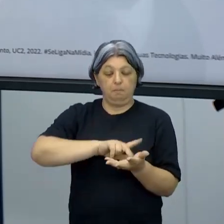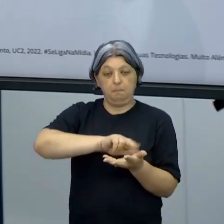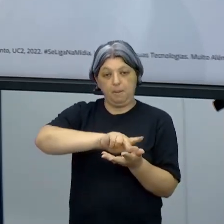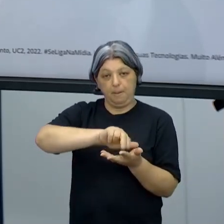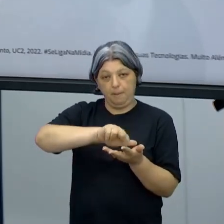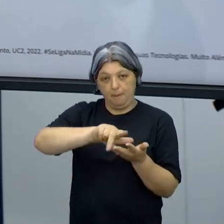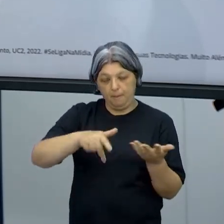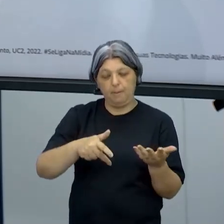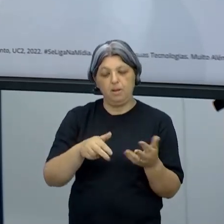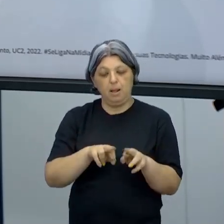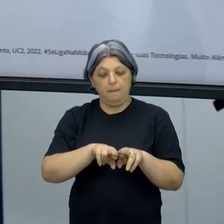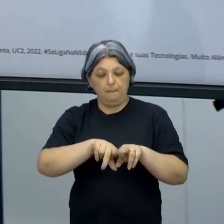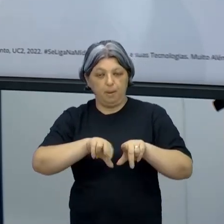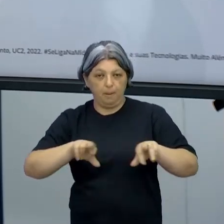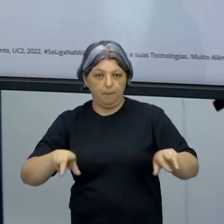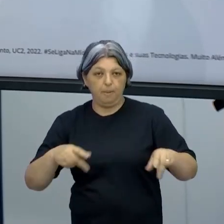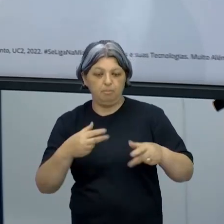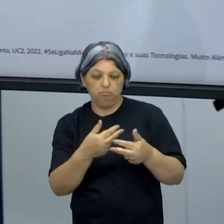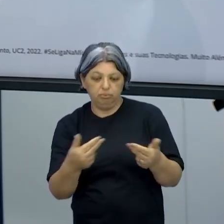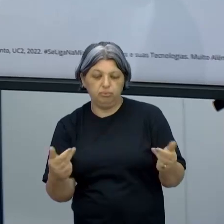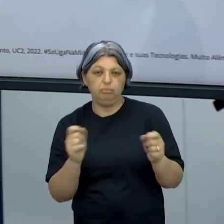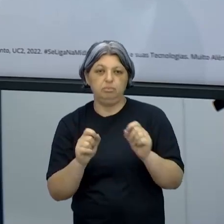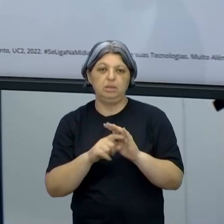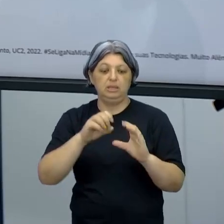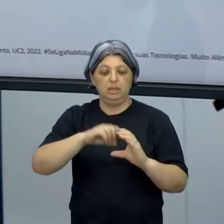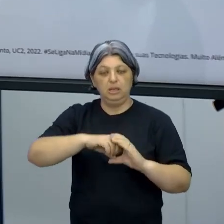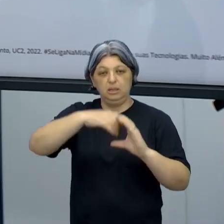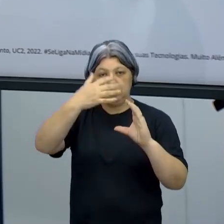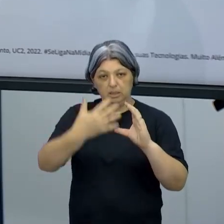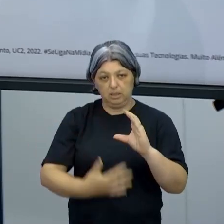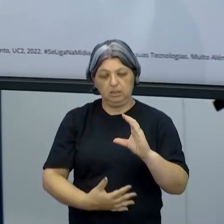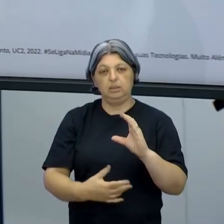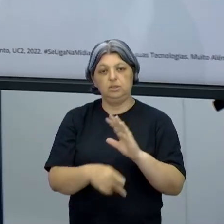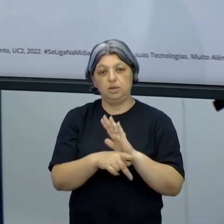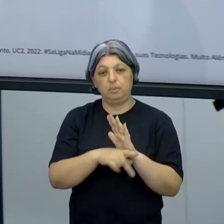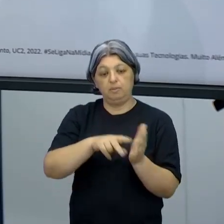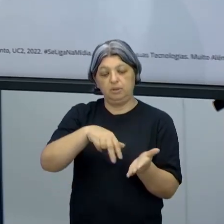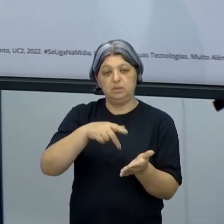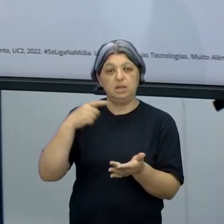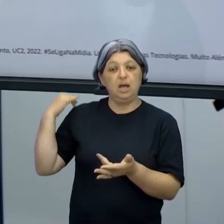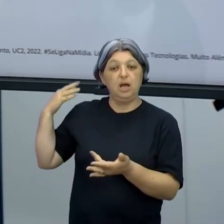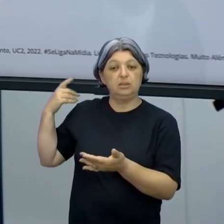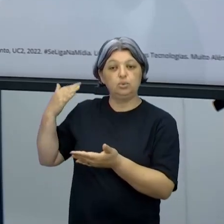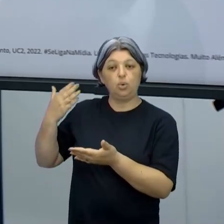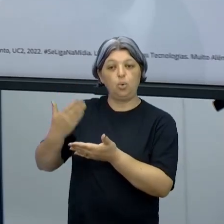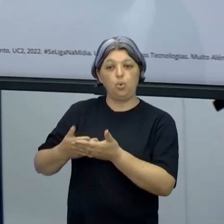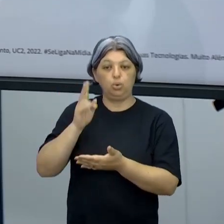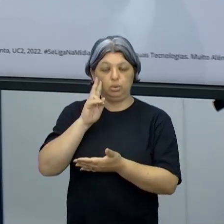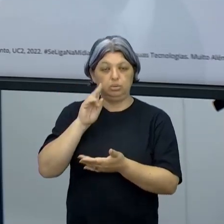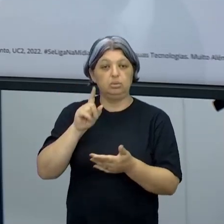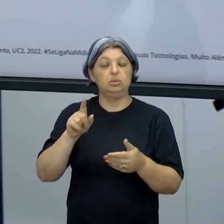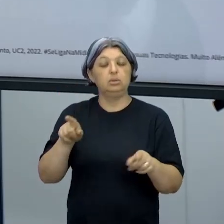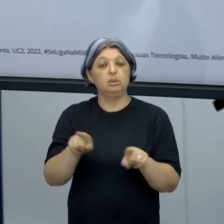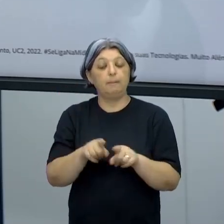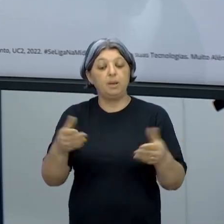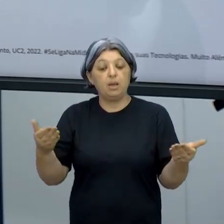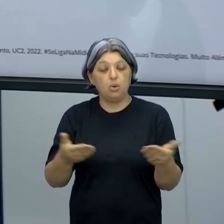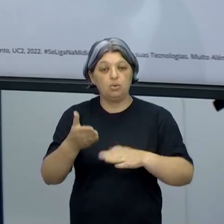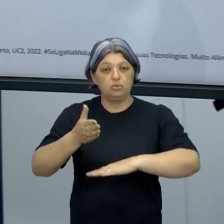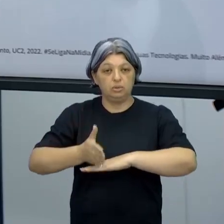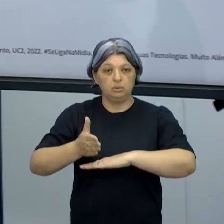esses corpos se relacionam com cada característica de dança, né, ao longo da história e também com a contemporaneidade. E aí a gente fala,